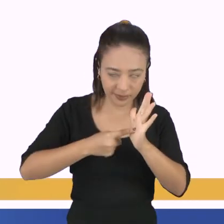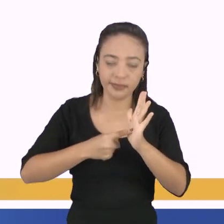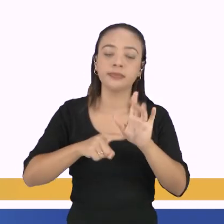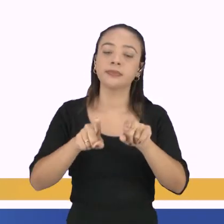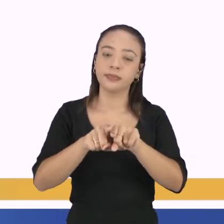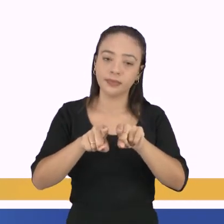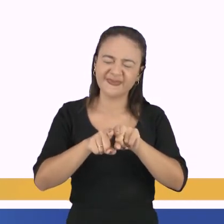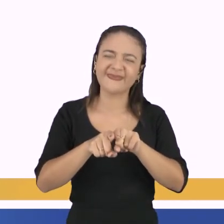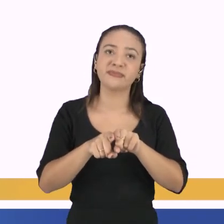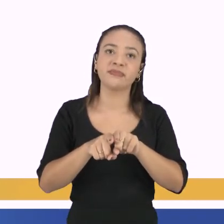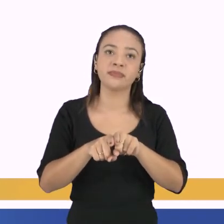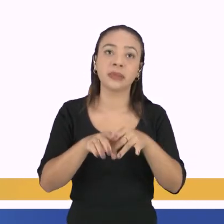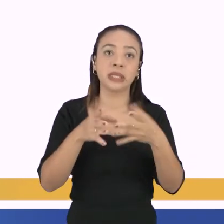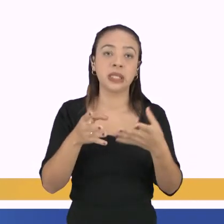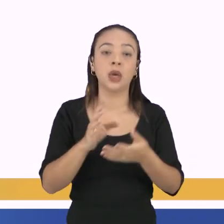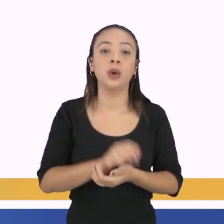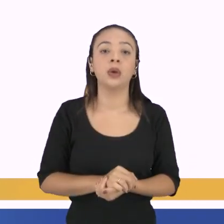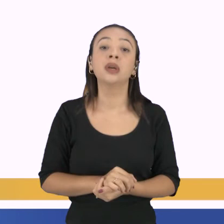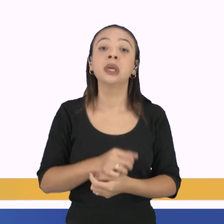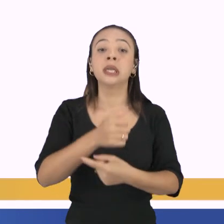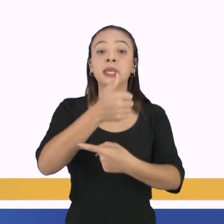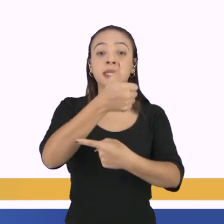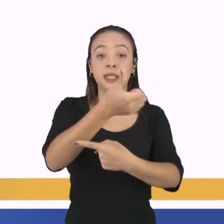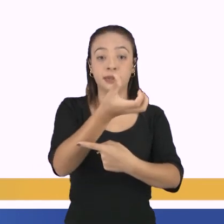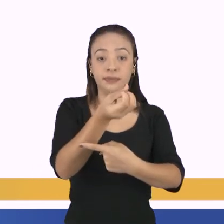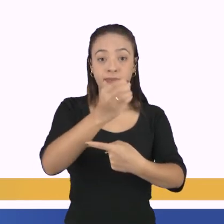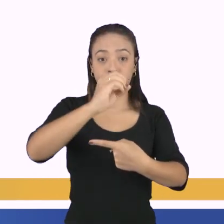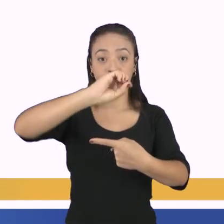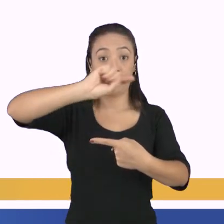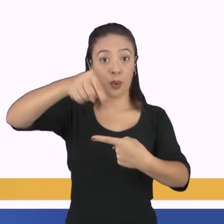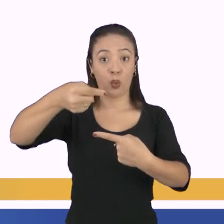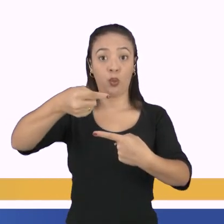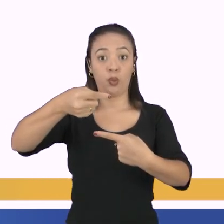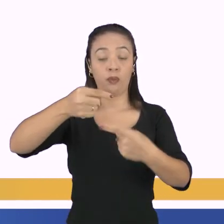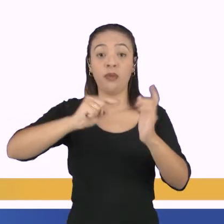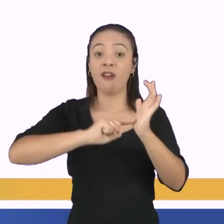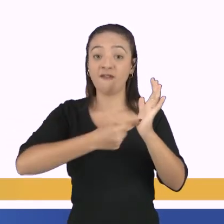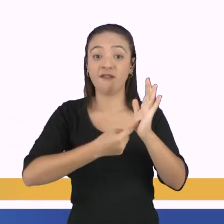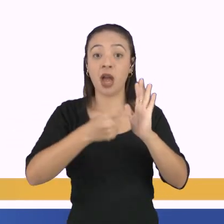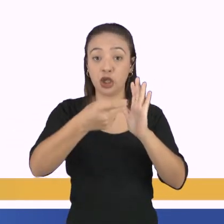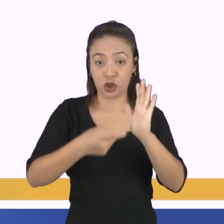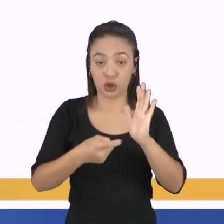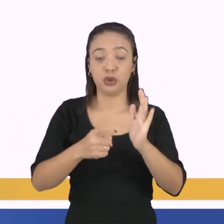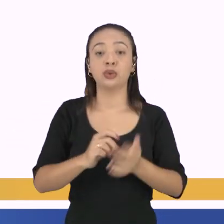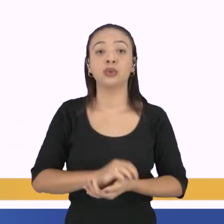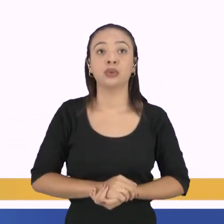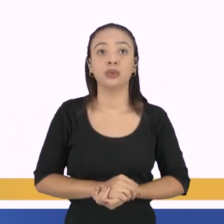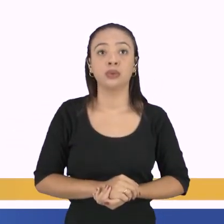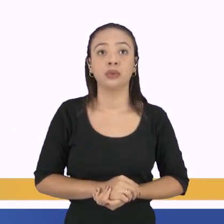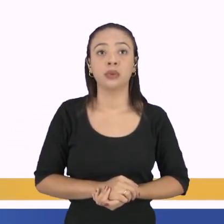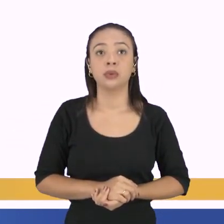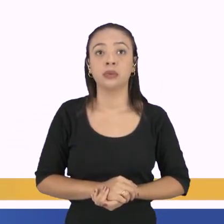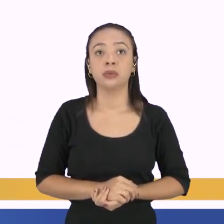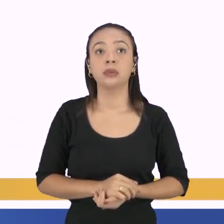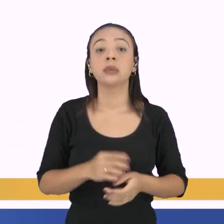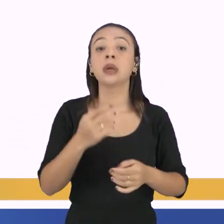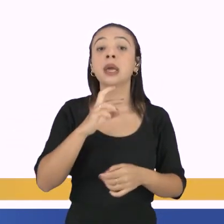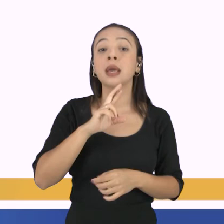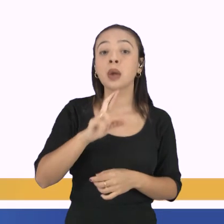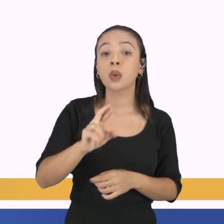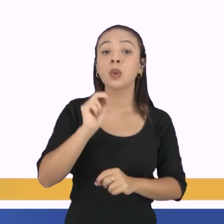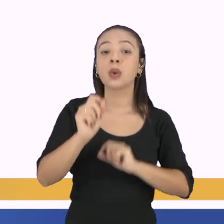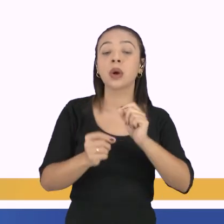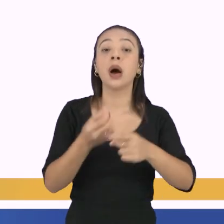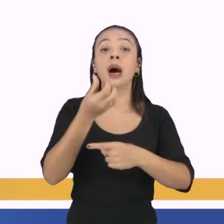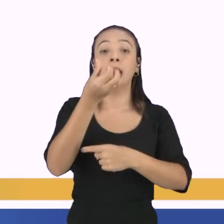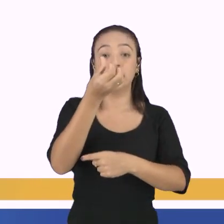pelos extremos. Então olha o que vai acontecer. 160 mil multiplicado por x vai ser igual a